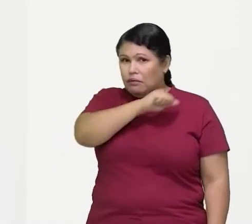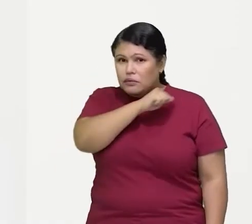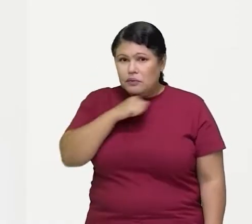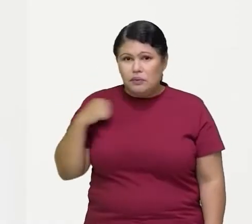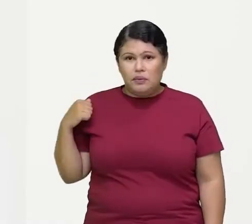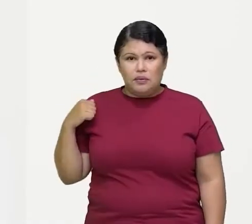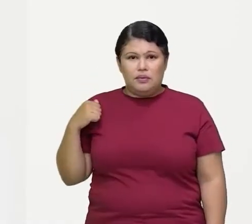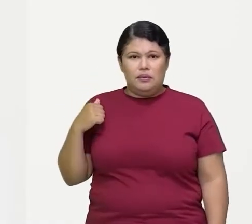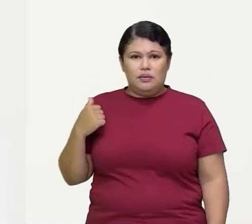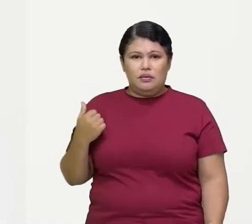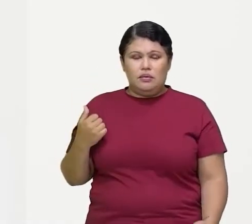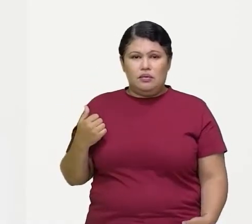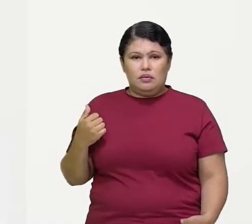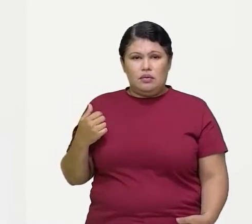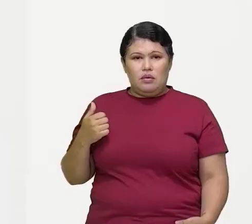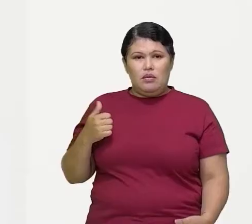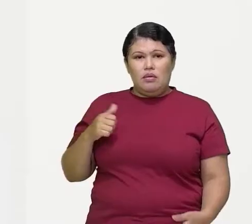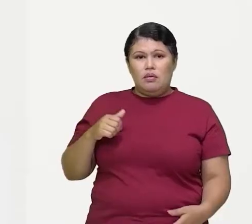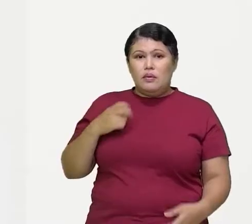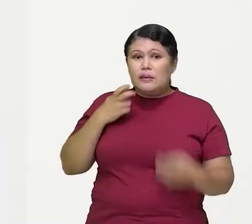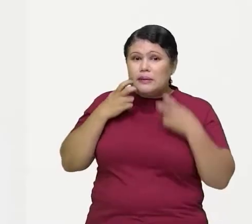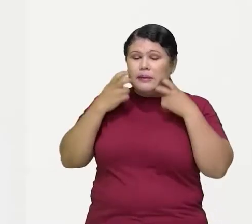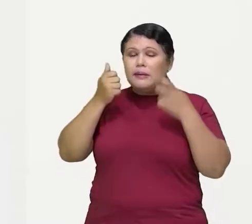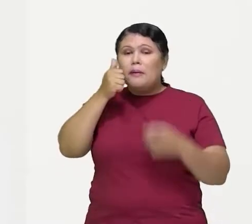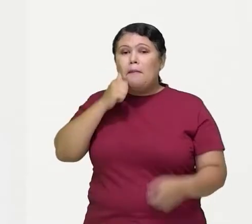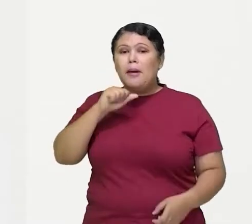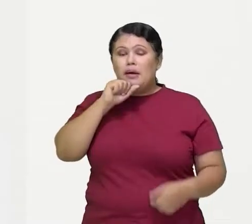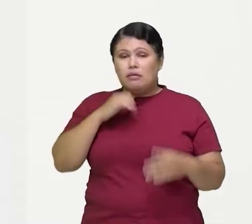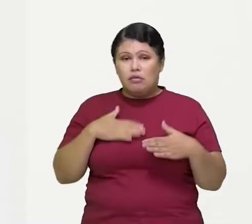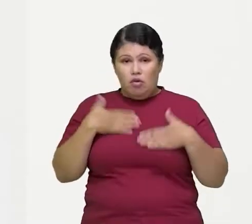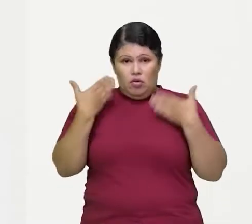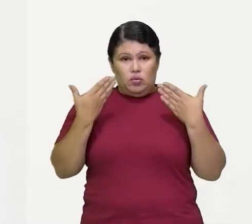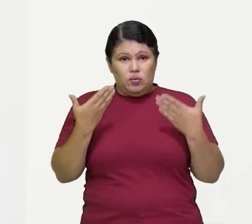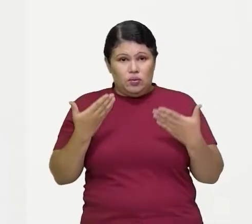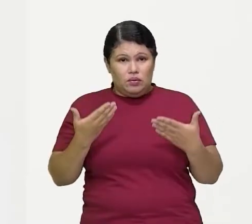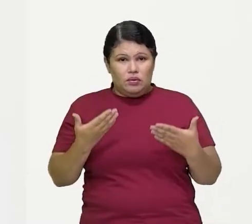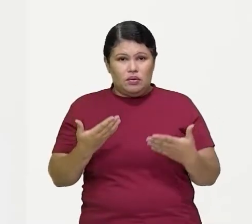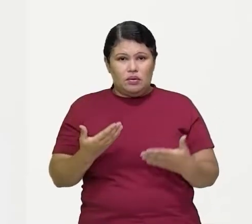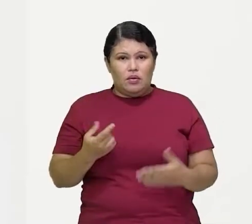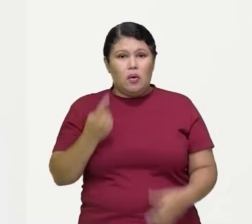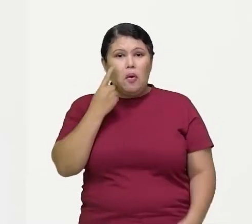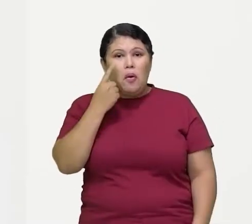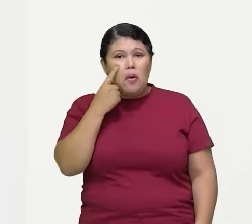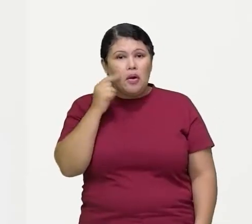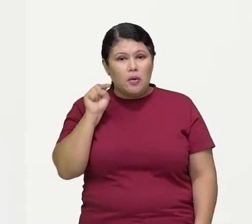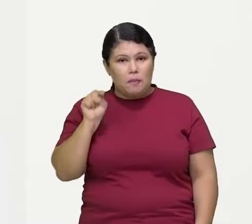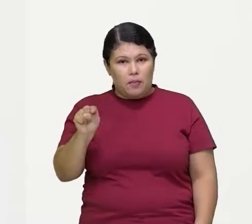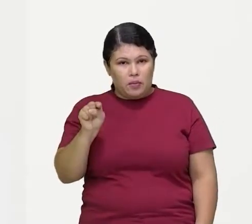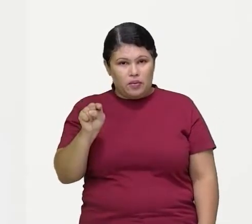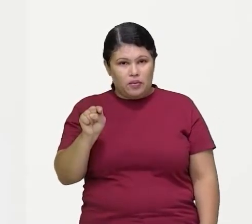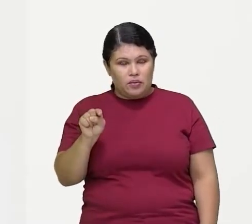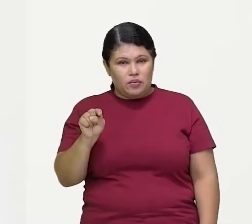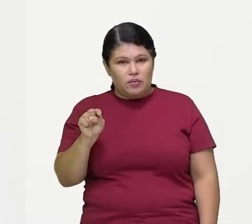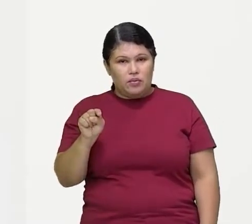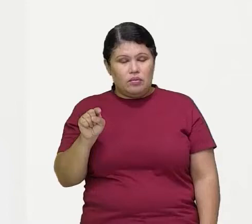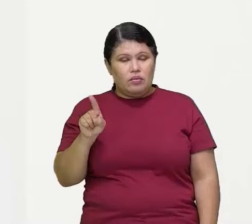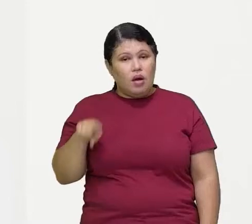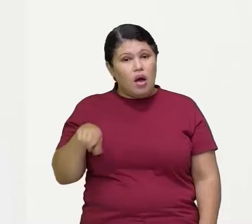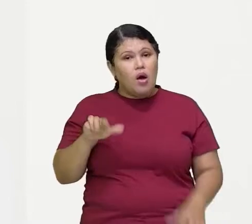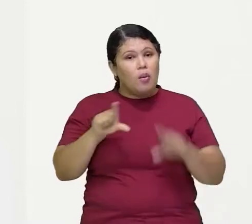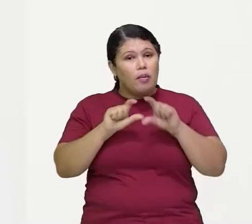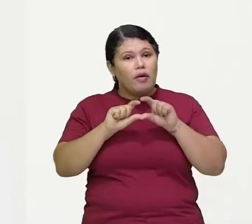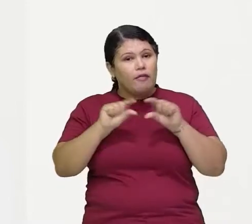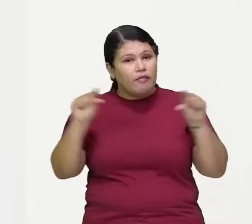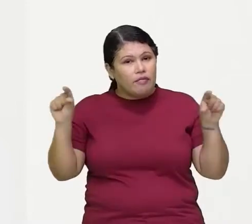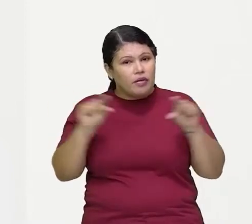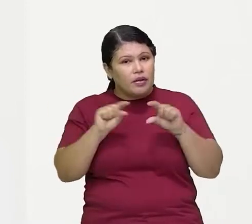aqui o sinal. Gritou Maria assustada. Olha o ponto aqui, ó, finalizando uma declarativa.